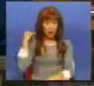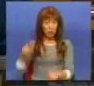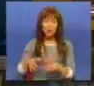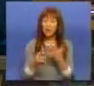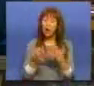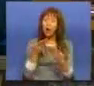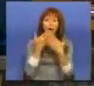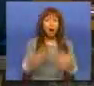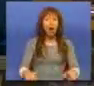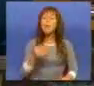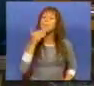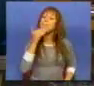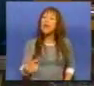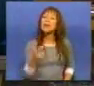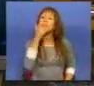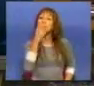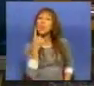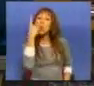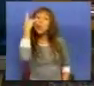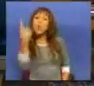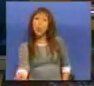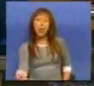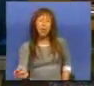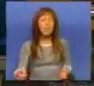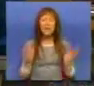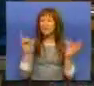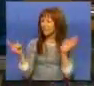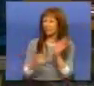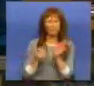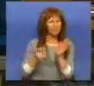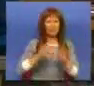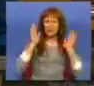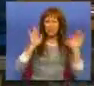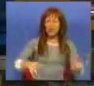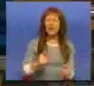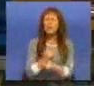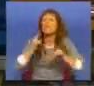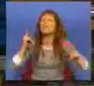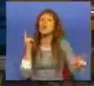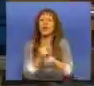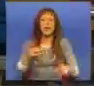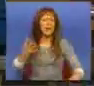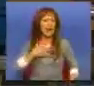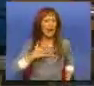o divórcio a pedido de um dos cônjuges, sem necessidade de invocar motivos.